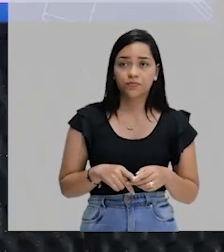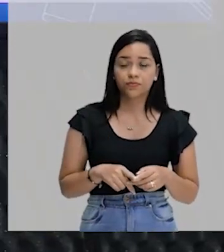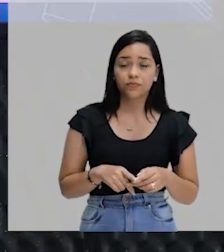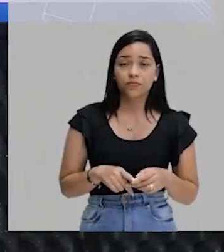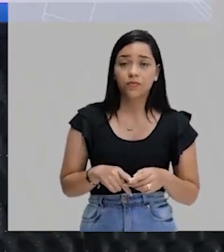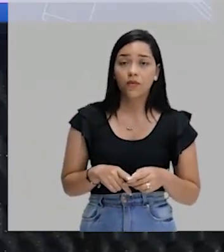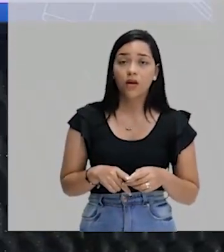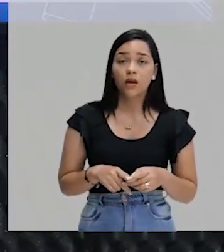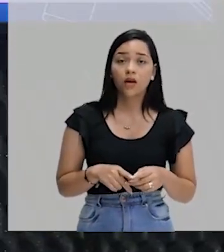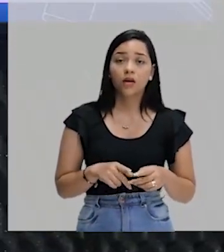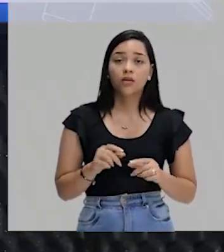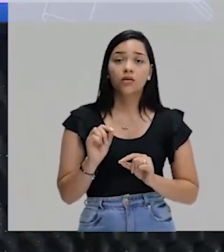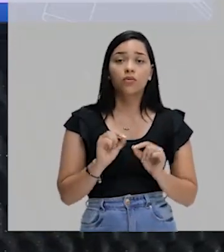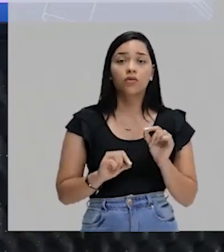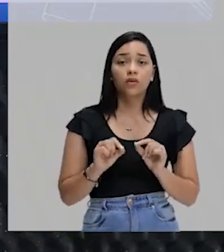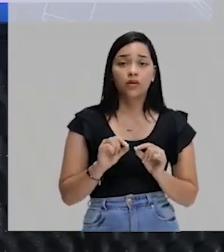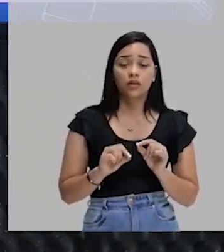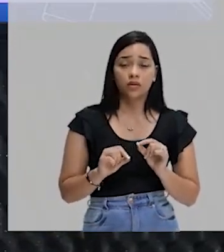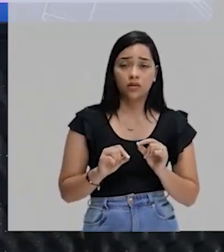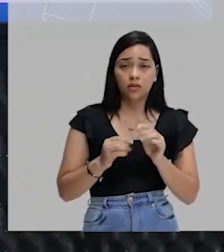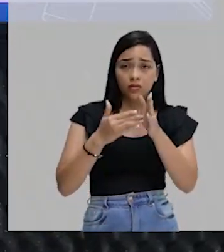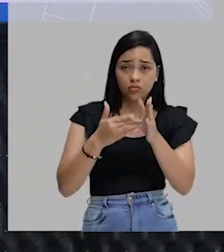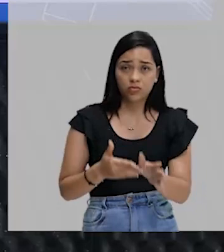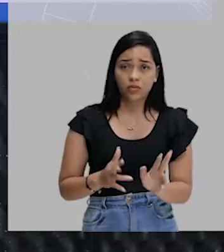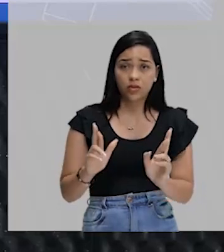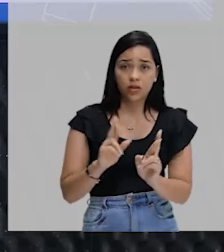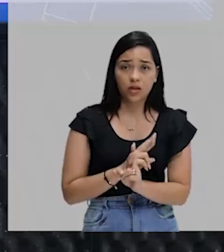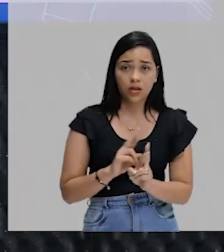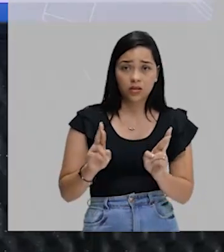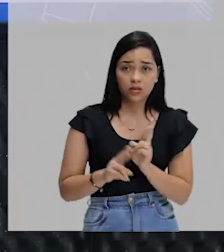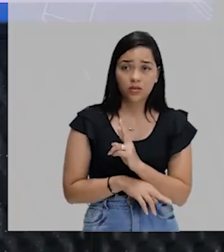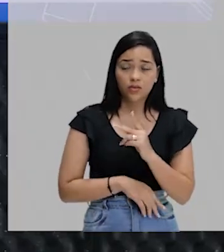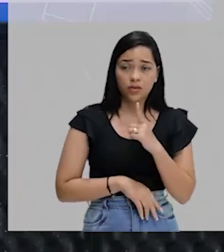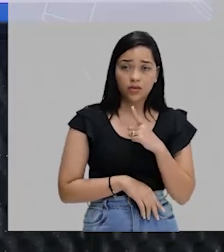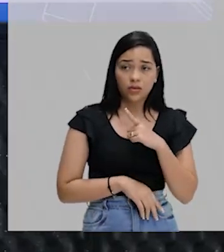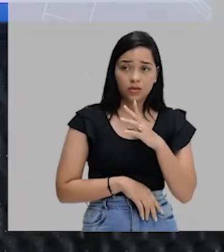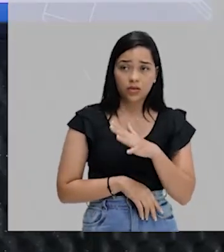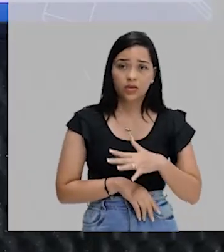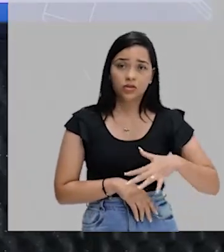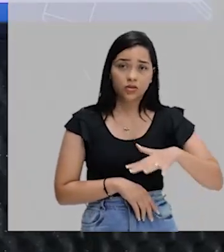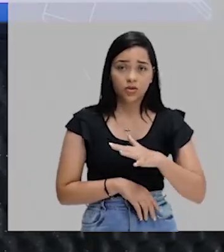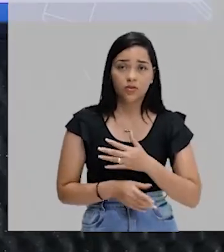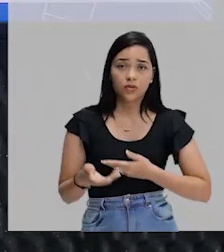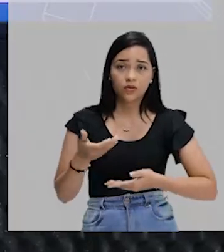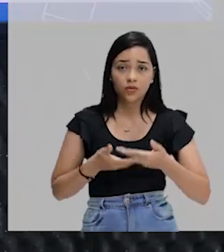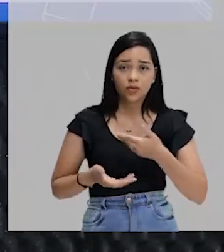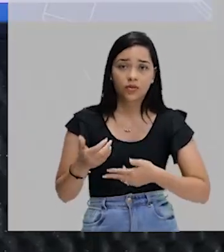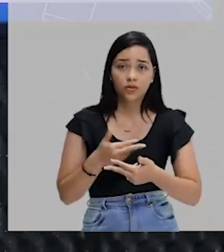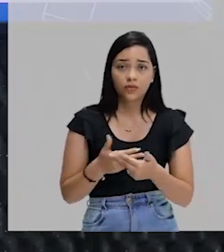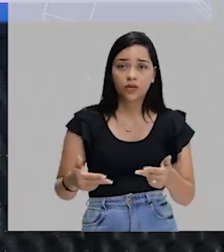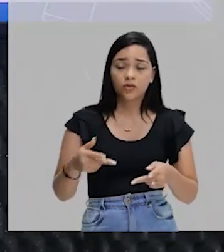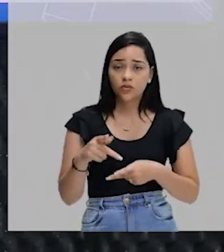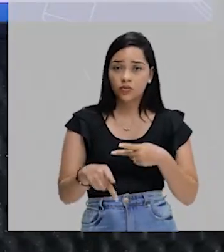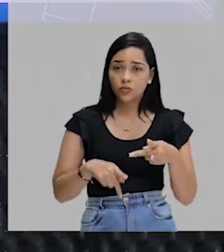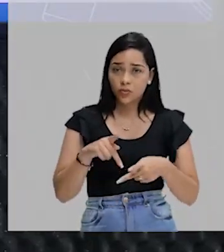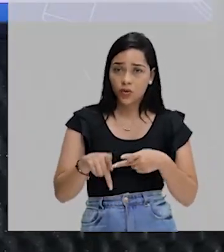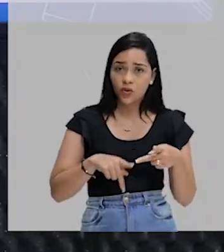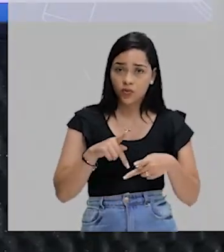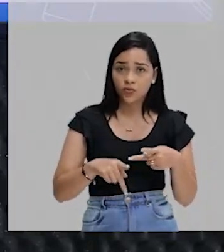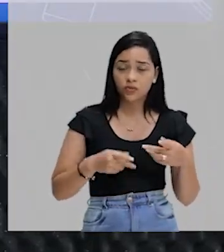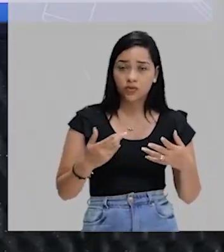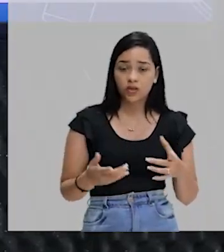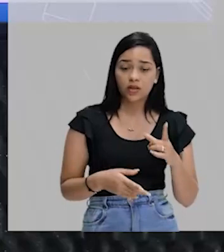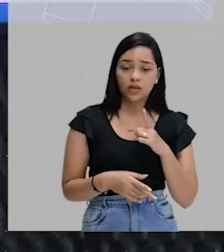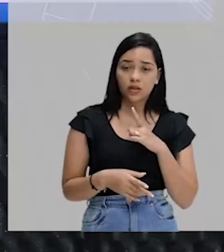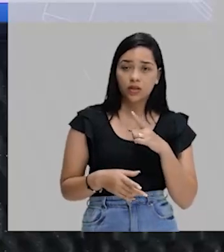missões jesuíticas que estavam estabelecidas em relação a essa região, envolvendo ali os povos guaranis, e nós